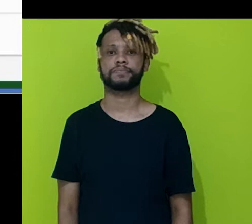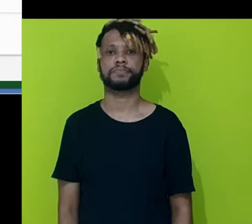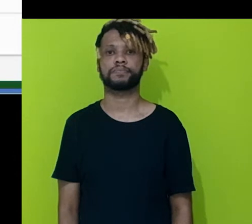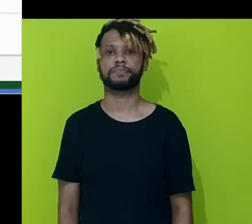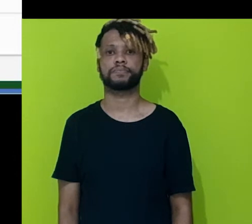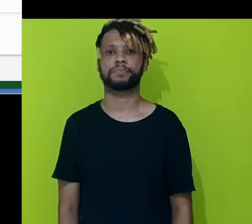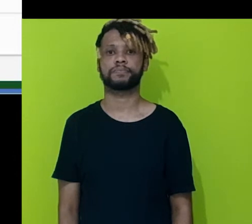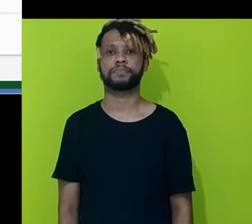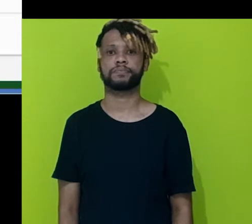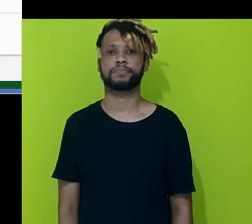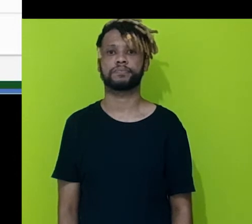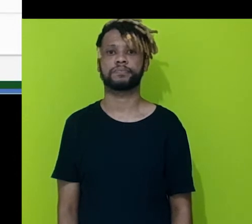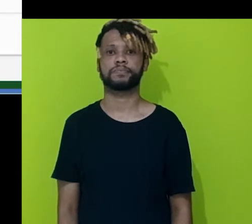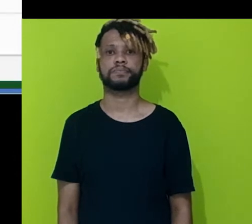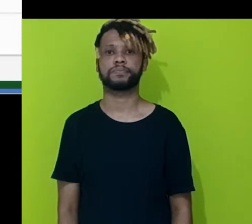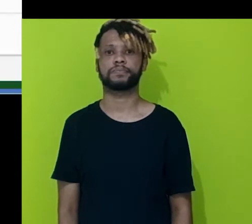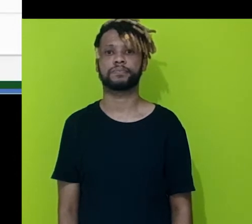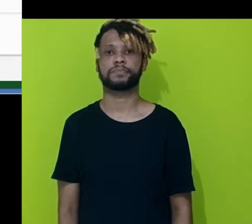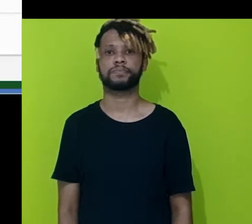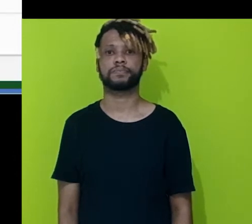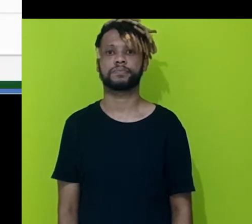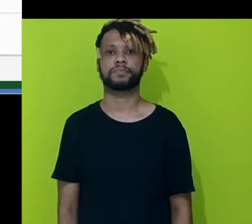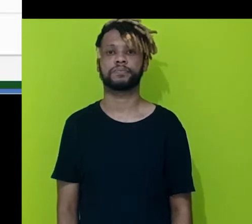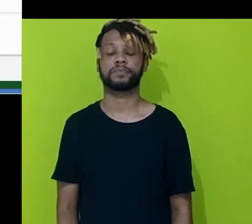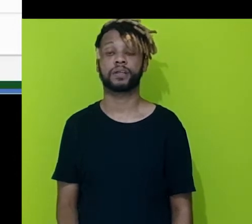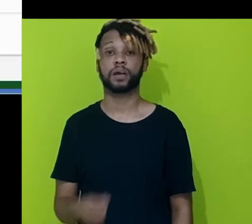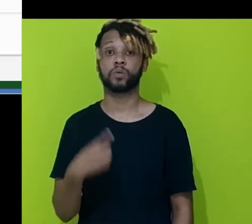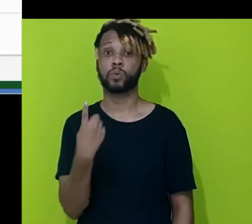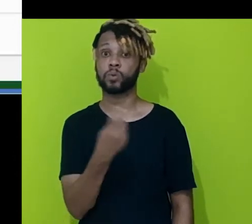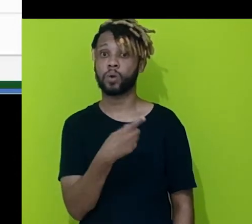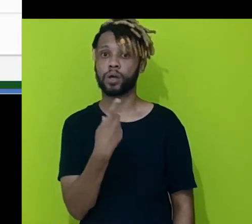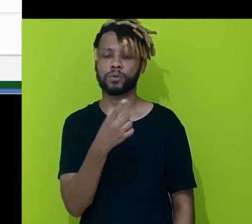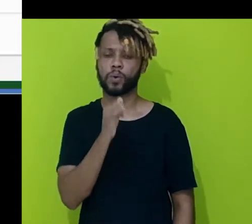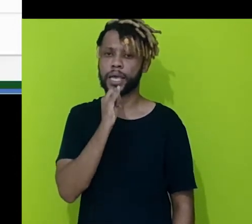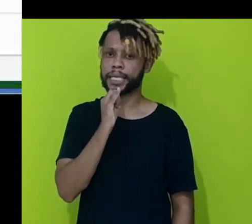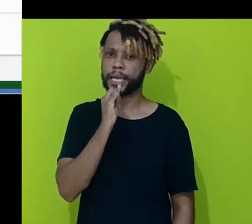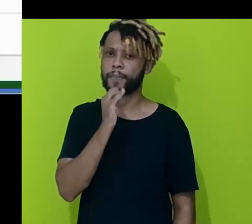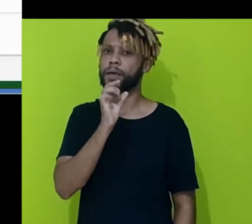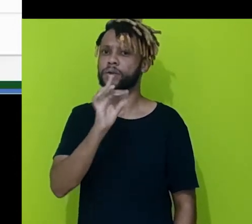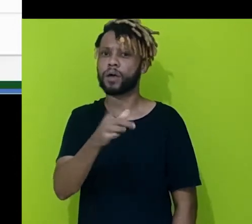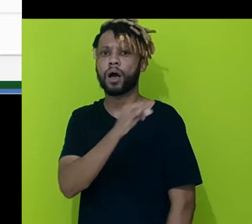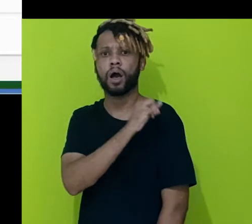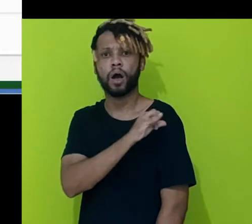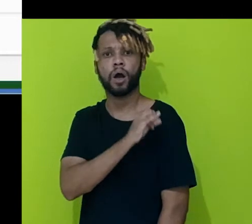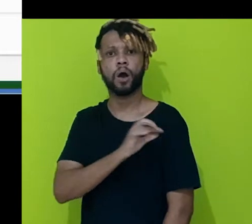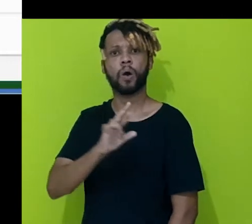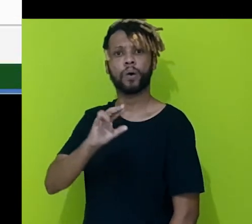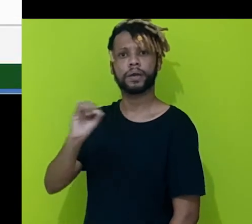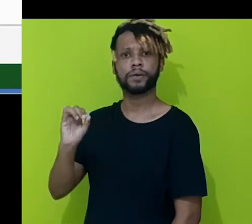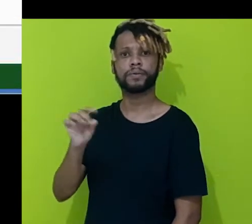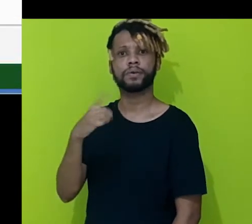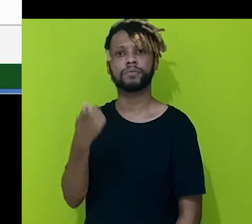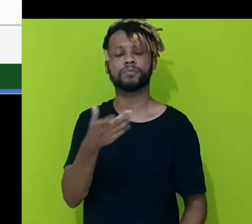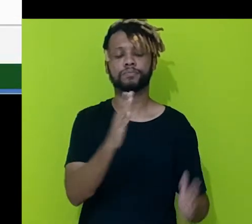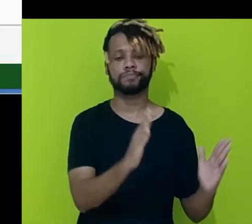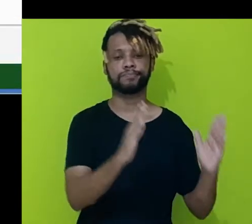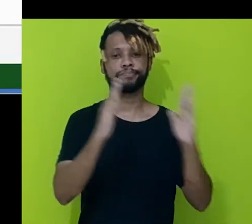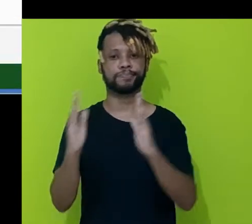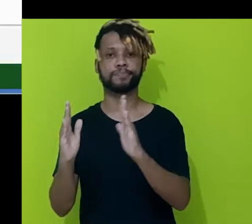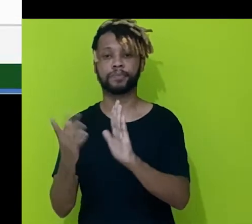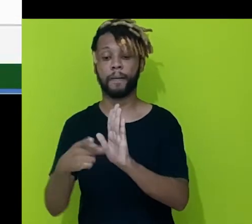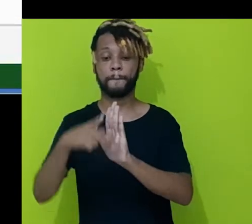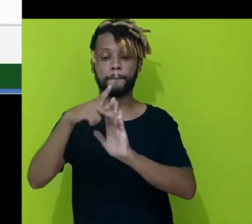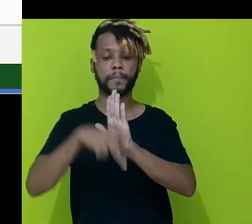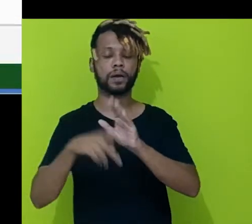No nosso caso, a gente só tem o local de realização Rio de Janeiro. Então, nós passamos então para plano de